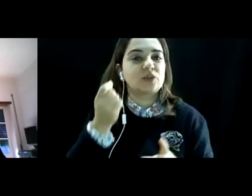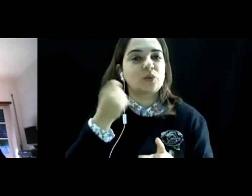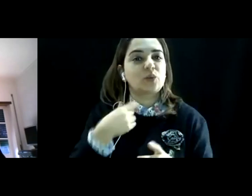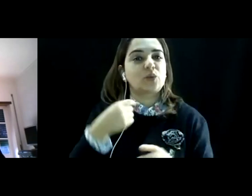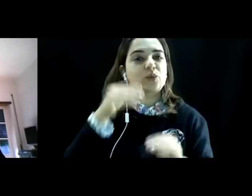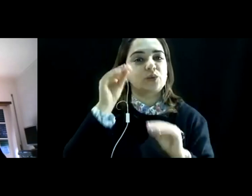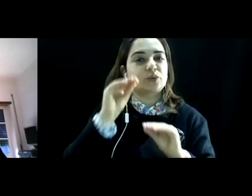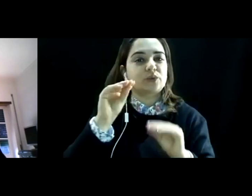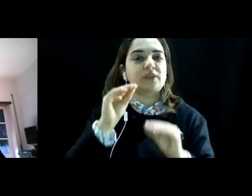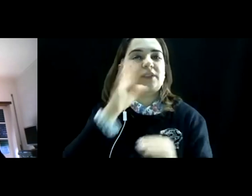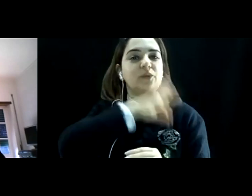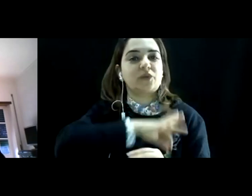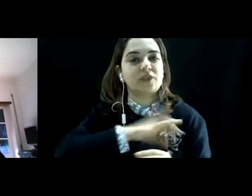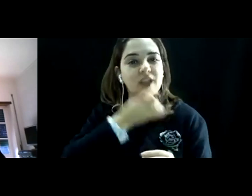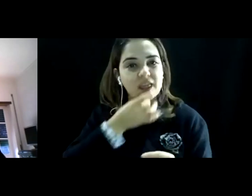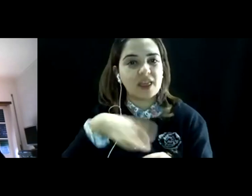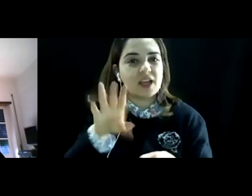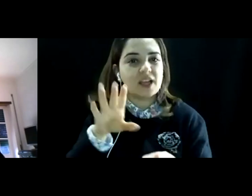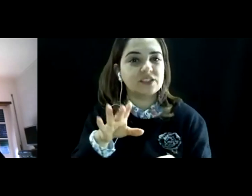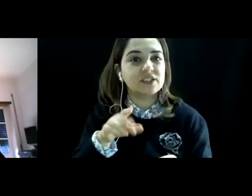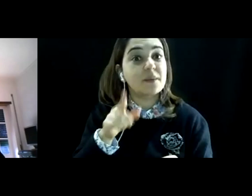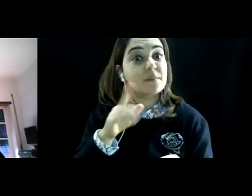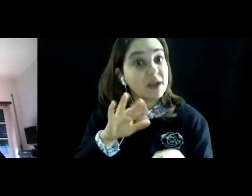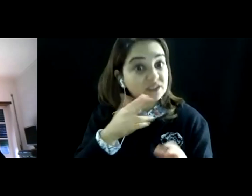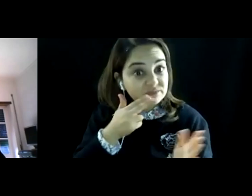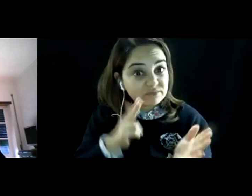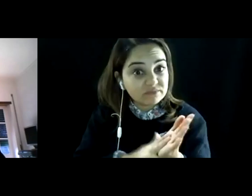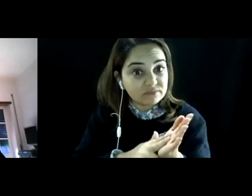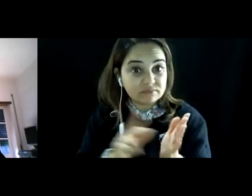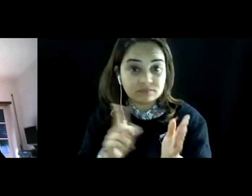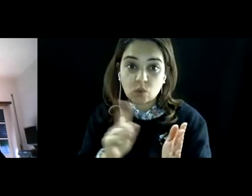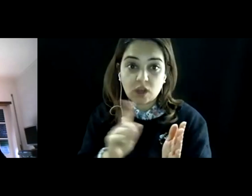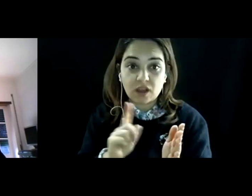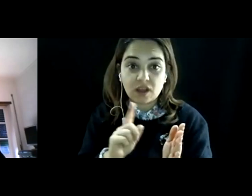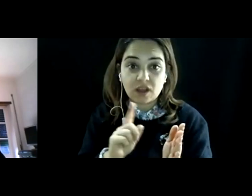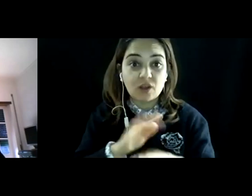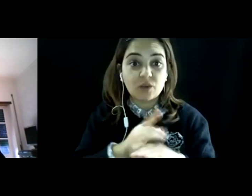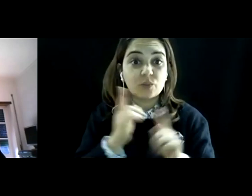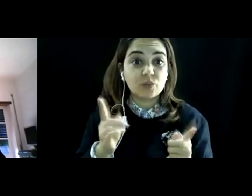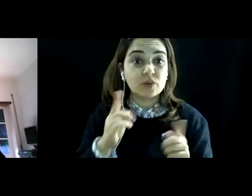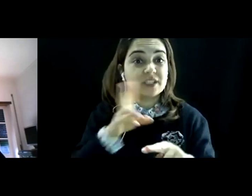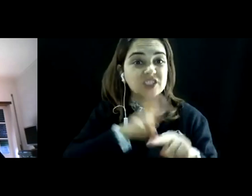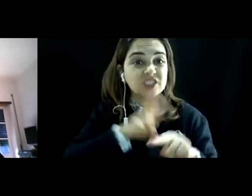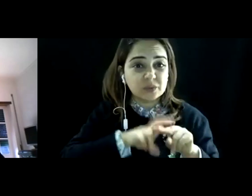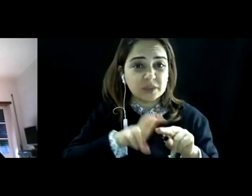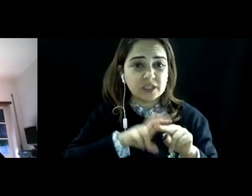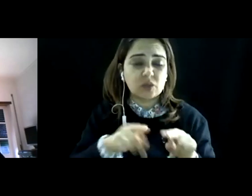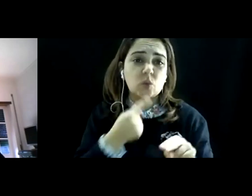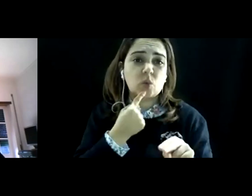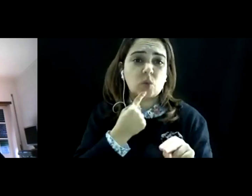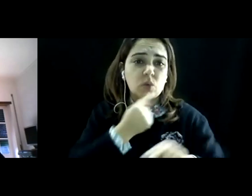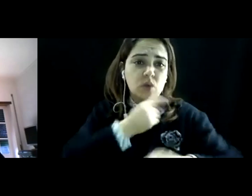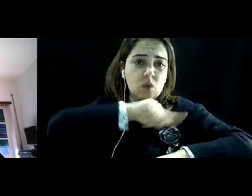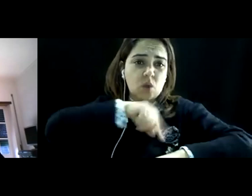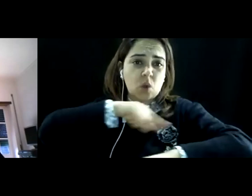adaptado ao mundo do trabalho, e quando os alunos lá chegam, isto não é bem assim. Porque eles têm muitas disciplinas, tantas quanto os dos cursos